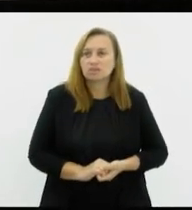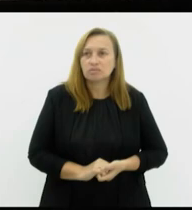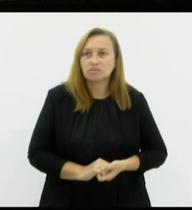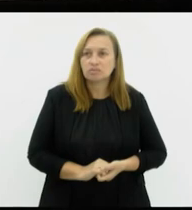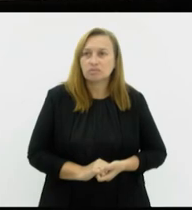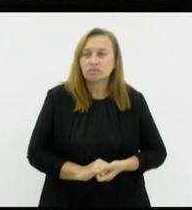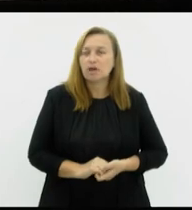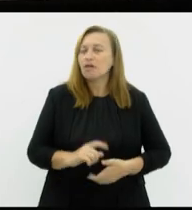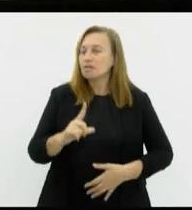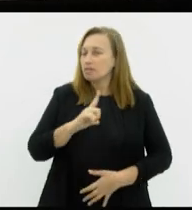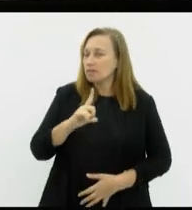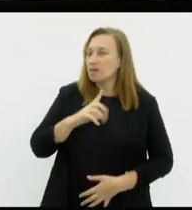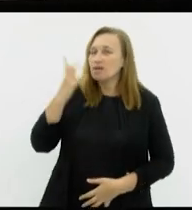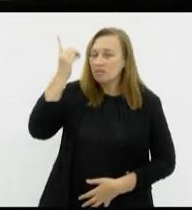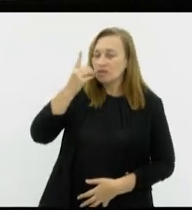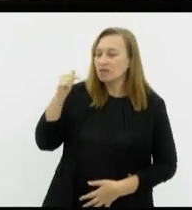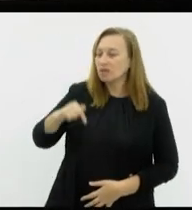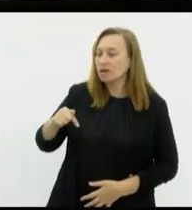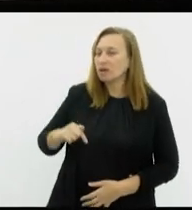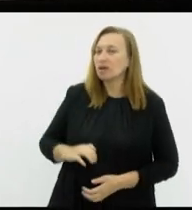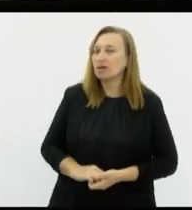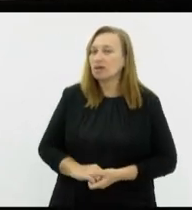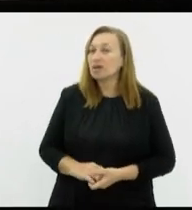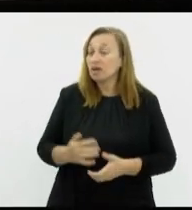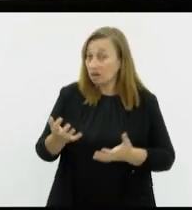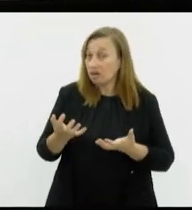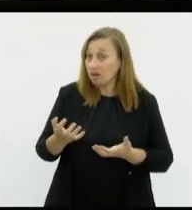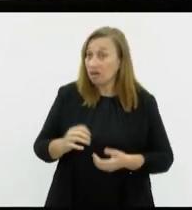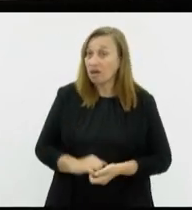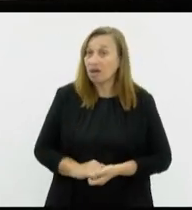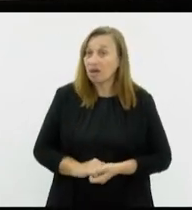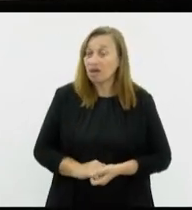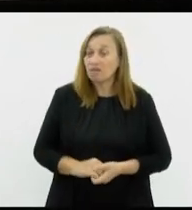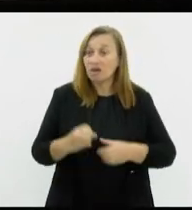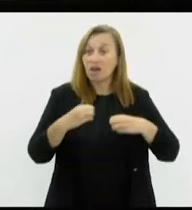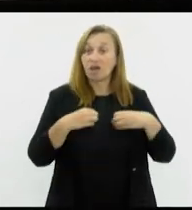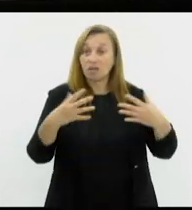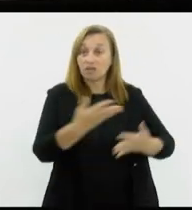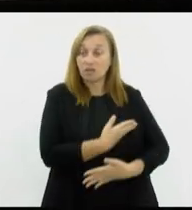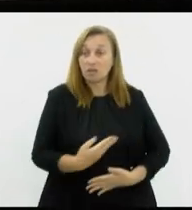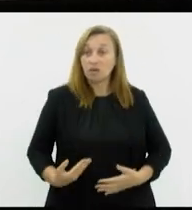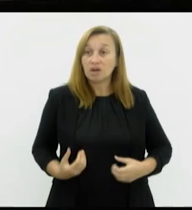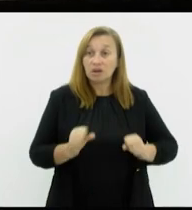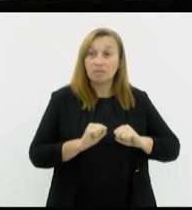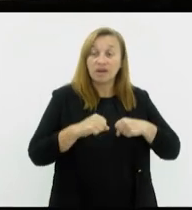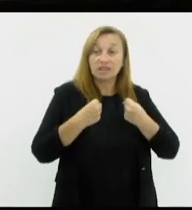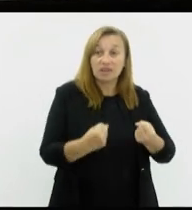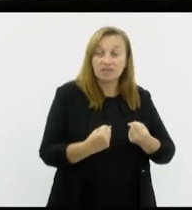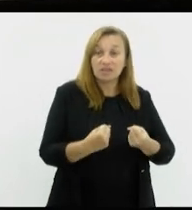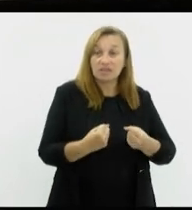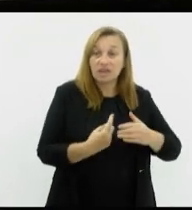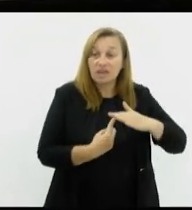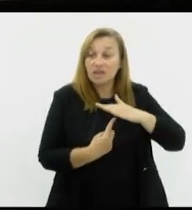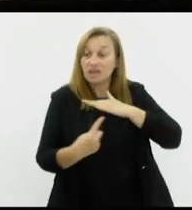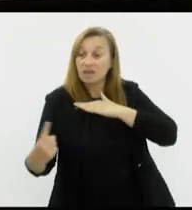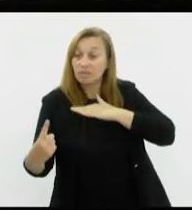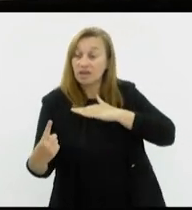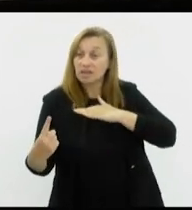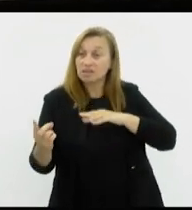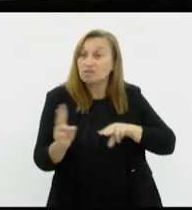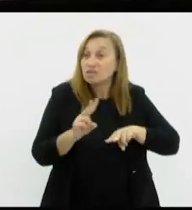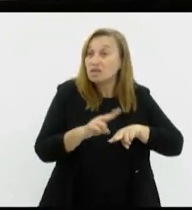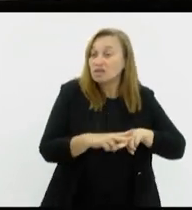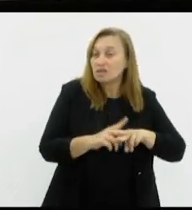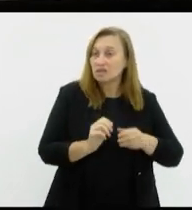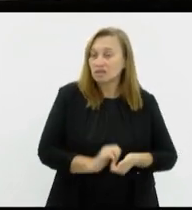A gente tem deputado aqui que quer promover audiência pública para defender saidinha de preso, com a presença